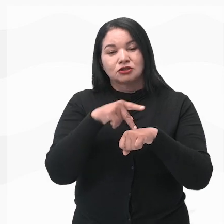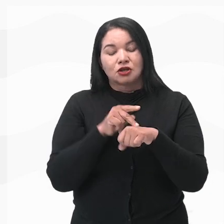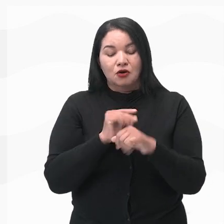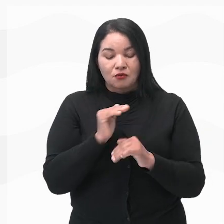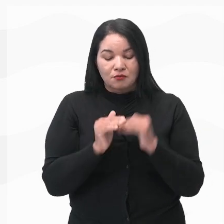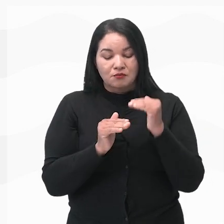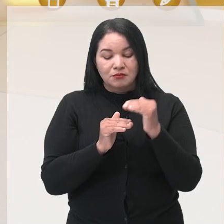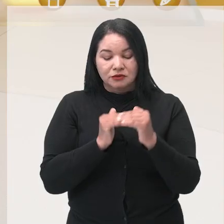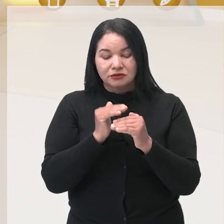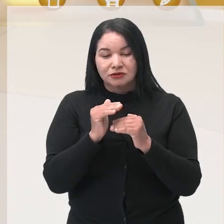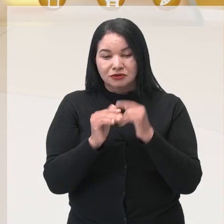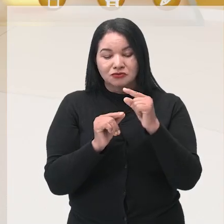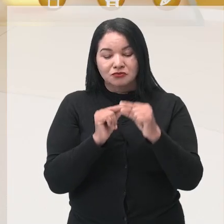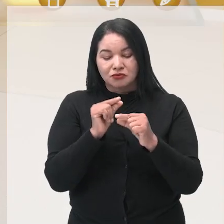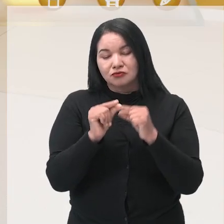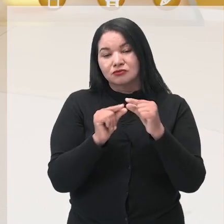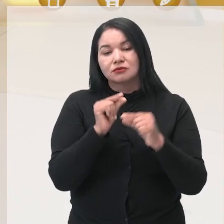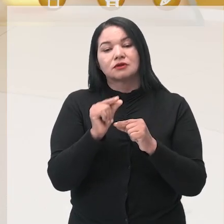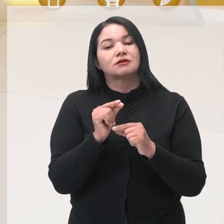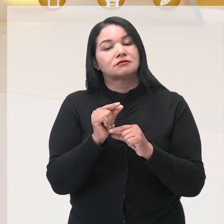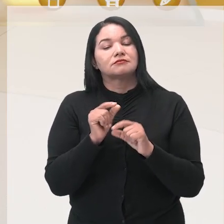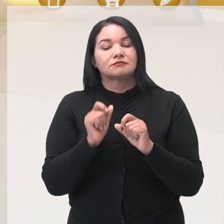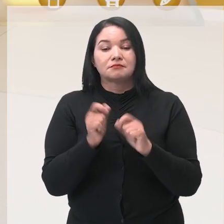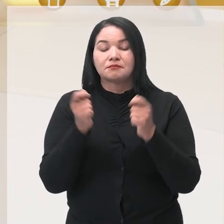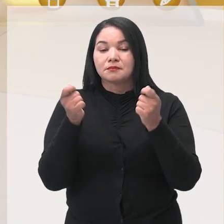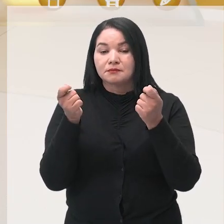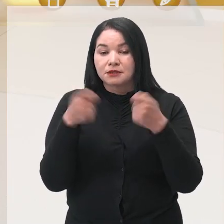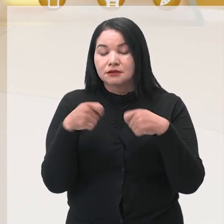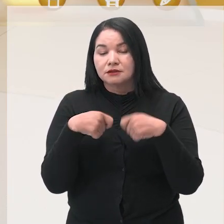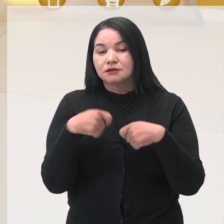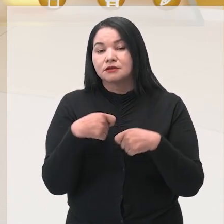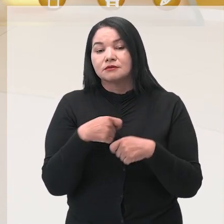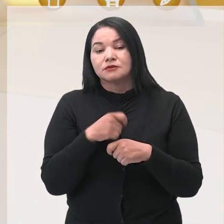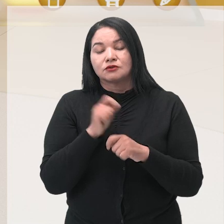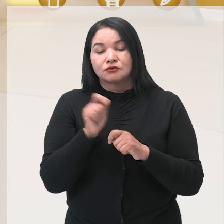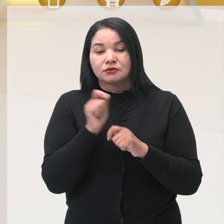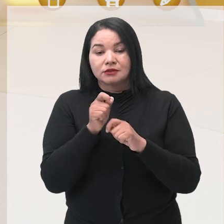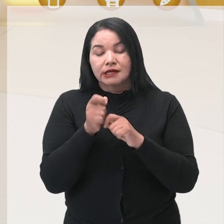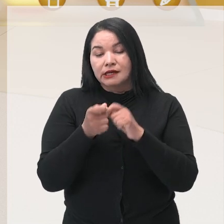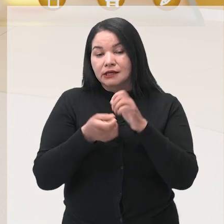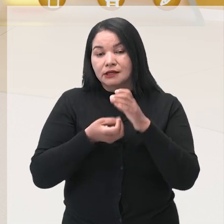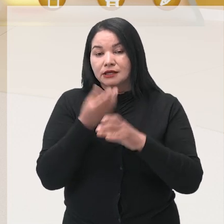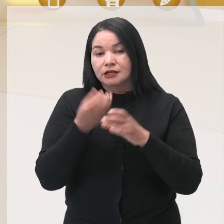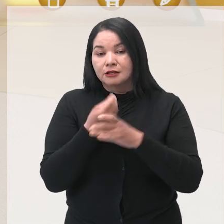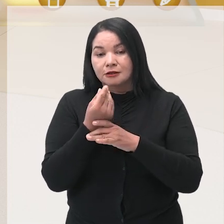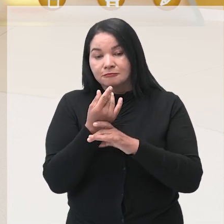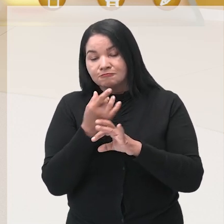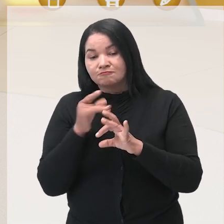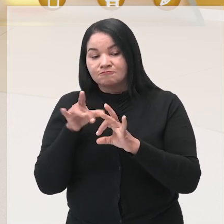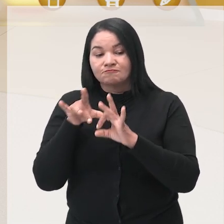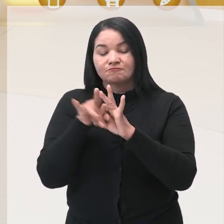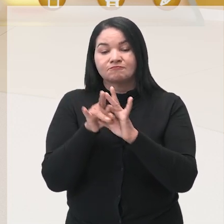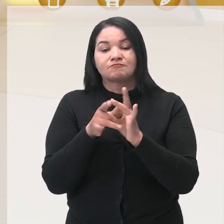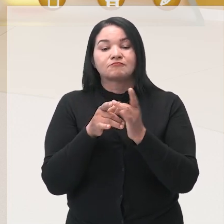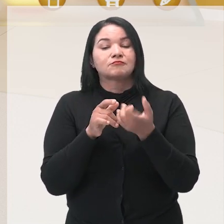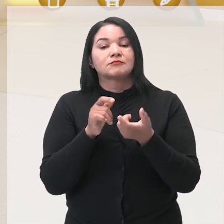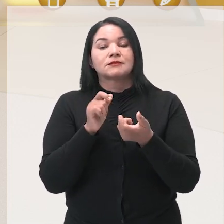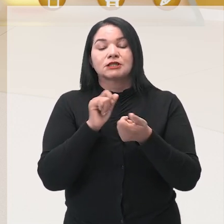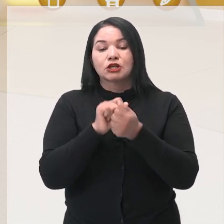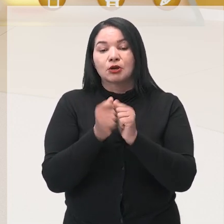muito deficitário e que precisamos, né, criar um engajamento social e